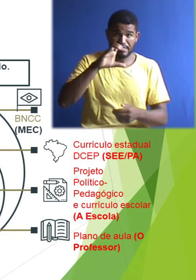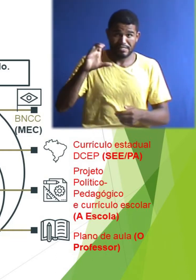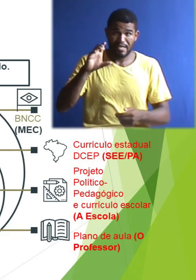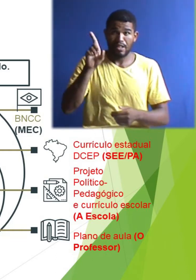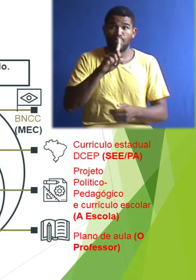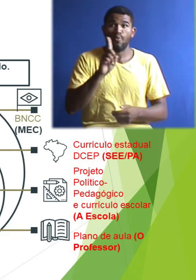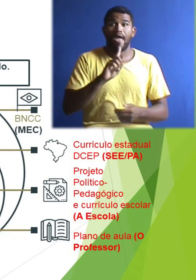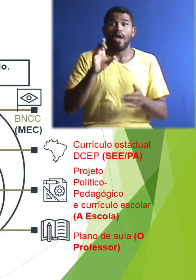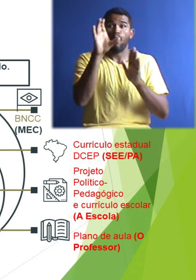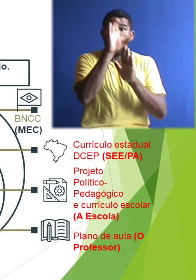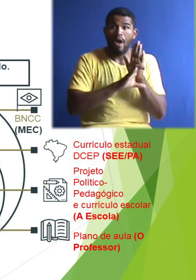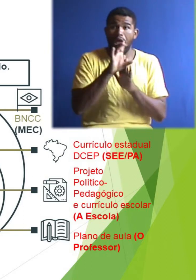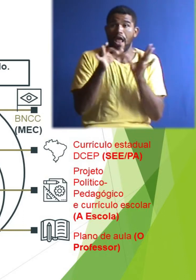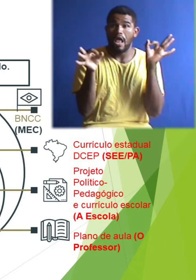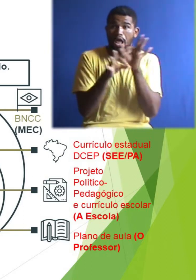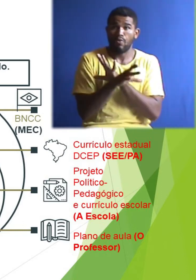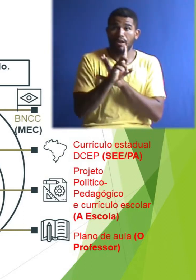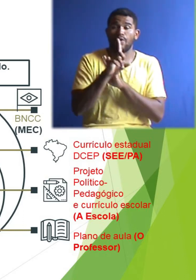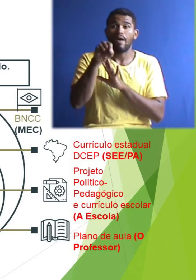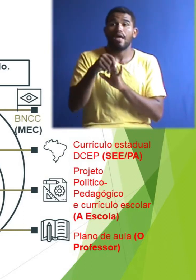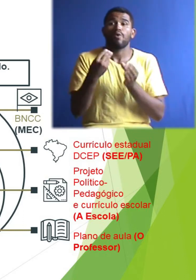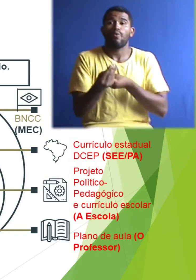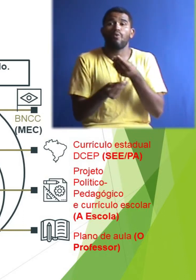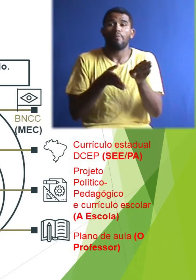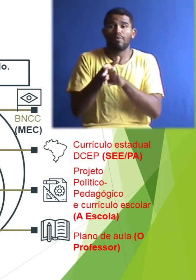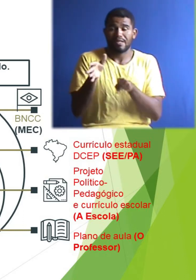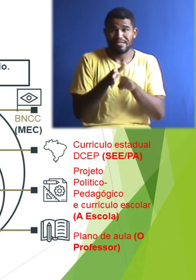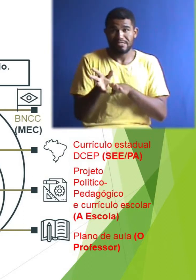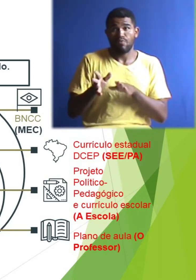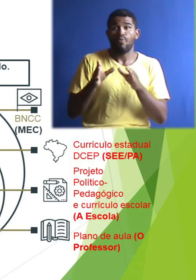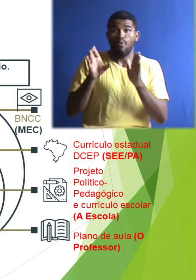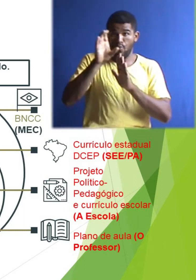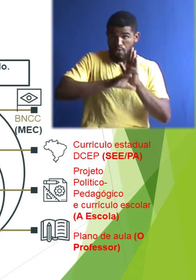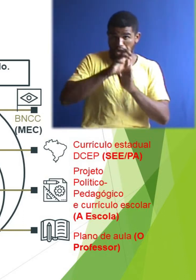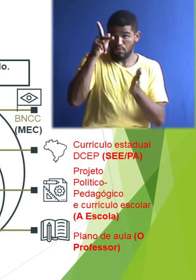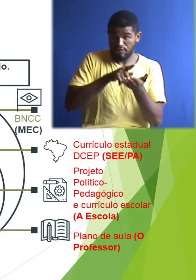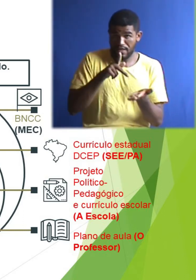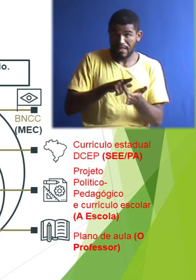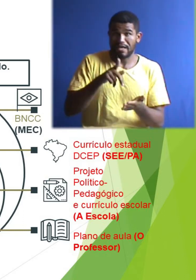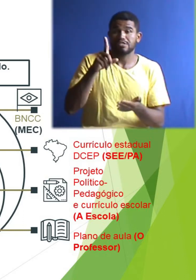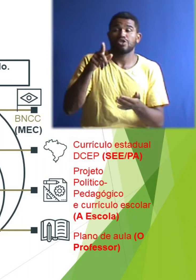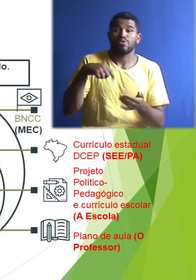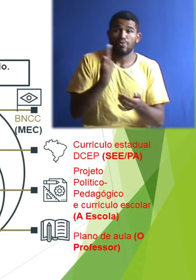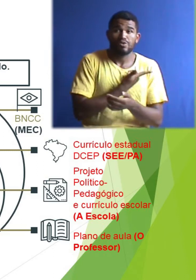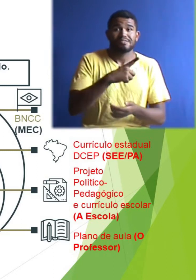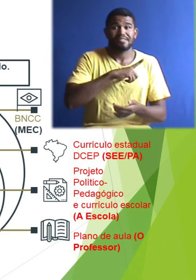construção do currículo. O currículo mesmo nós vamos ter desenhado na nossa